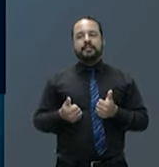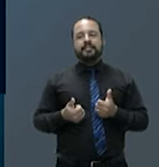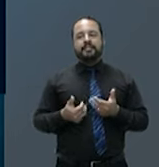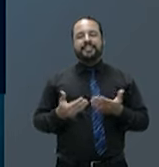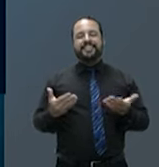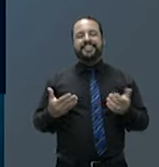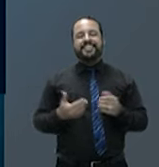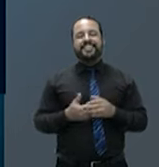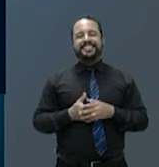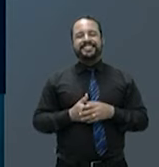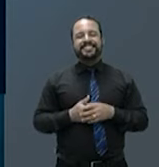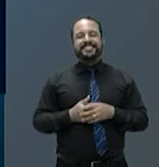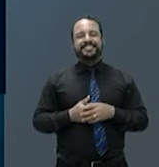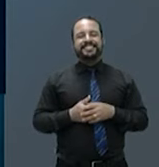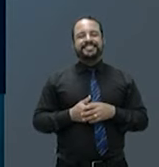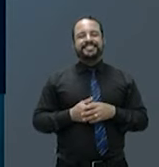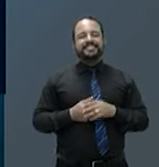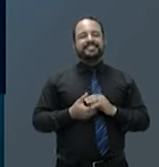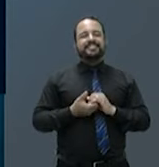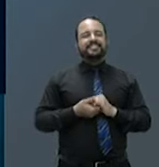Então,